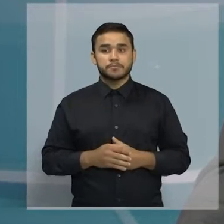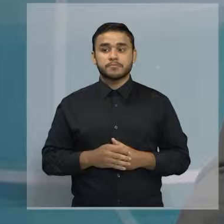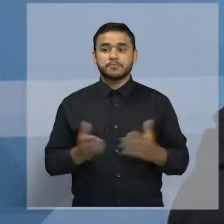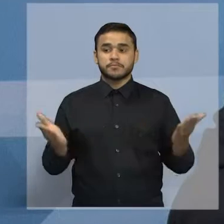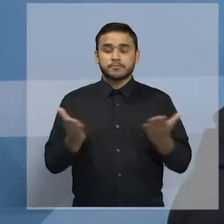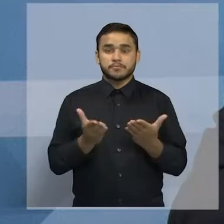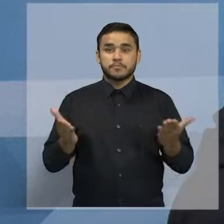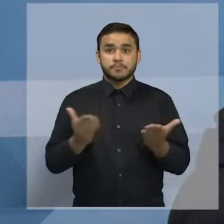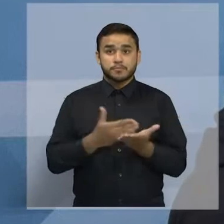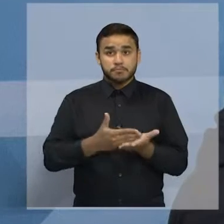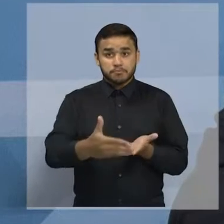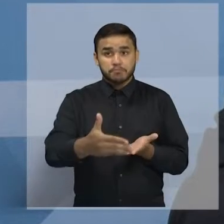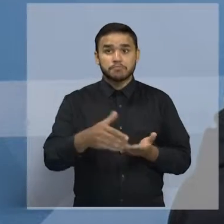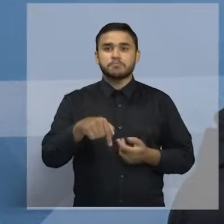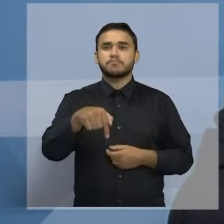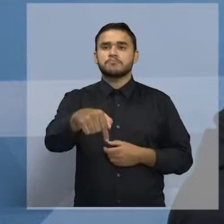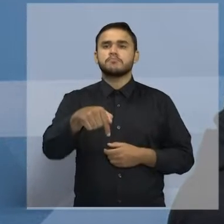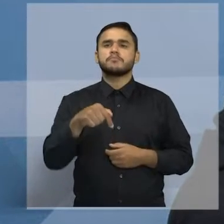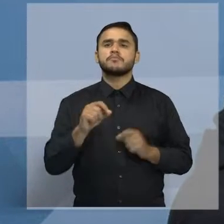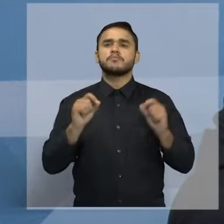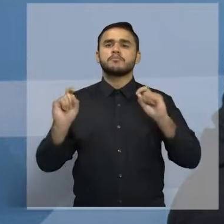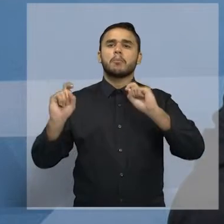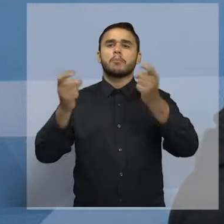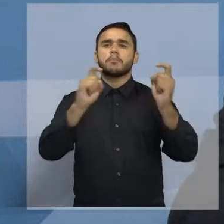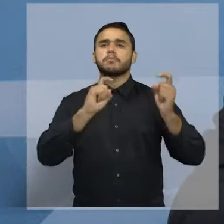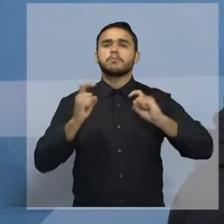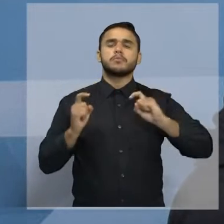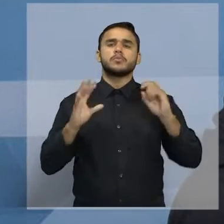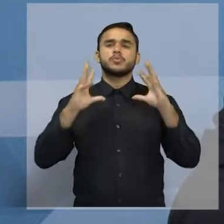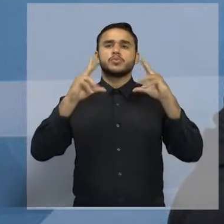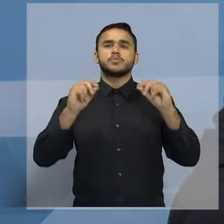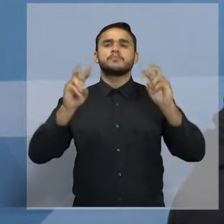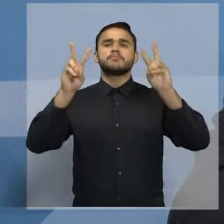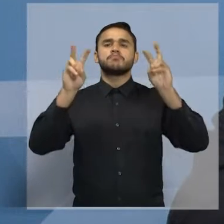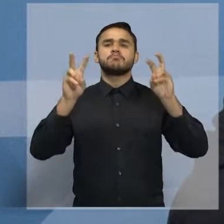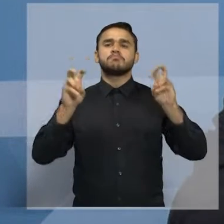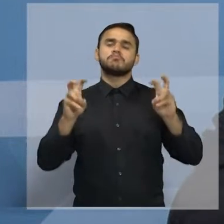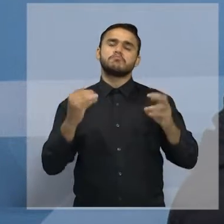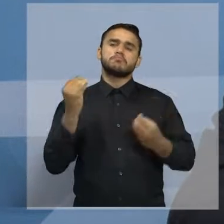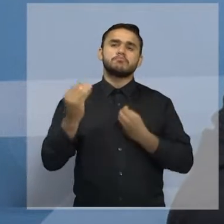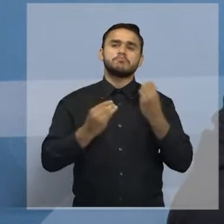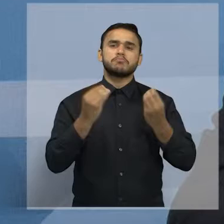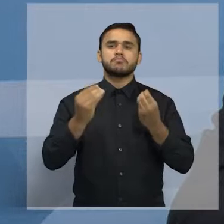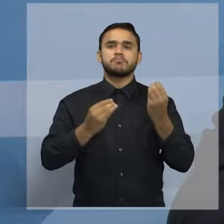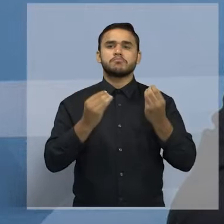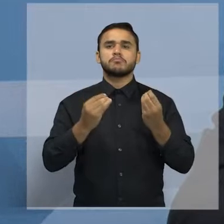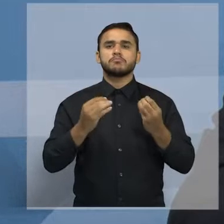Vamos, portanto, nesses 3 próximos blocos, discutir todos esses